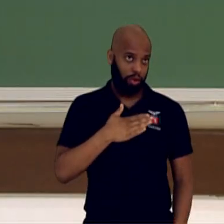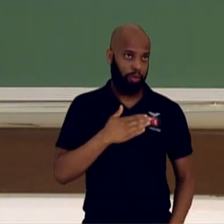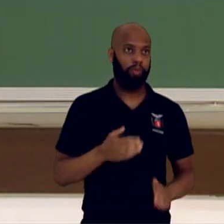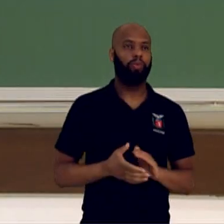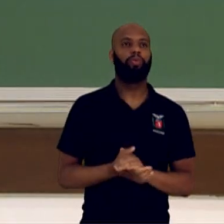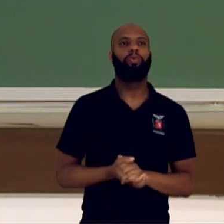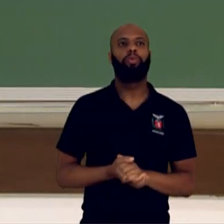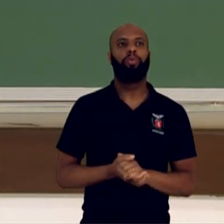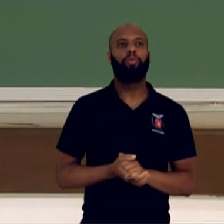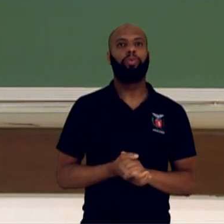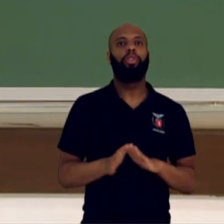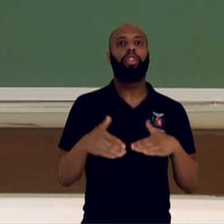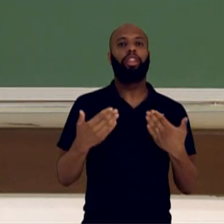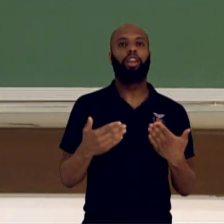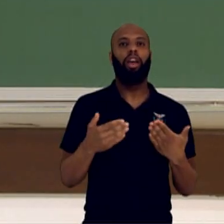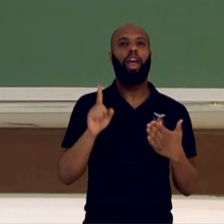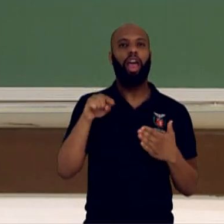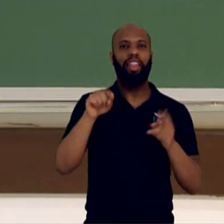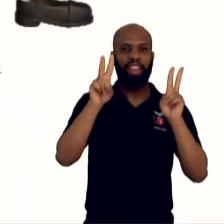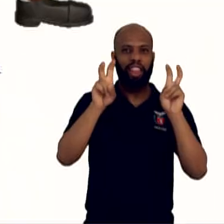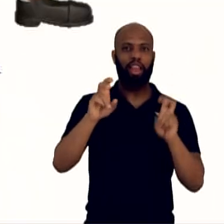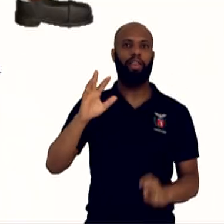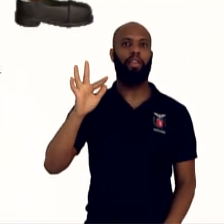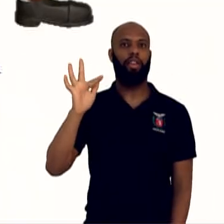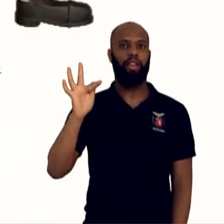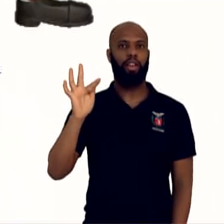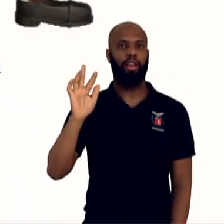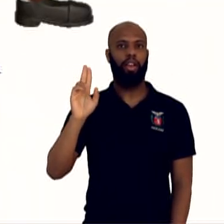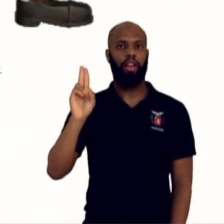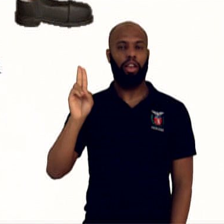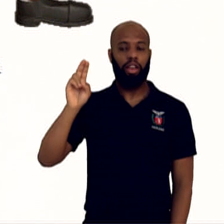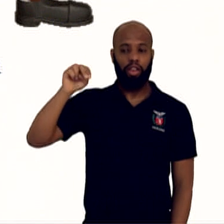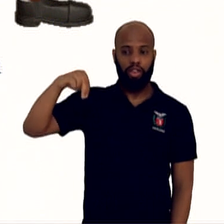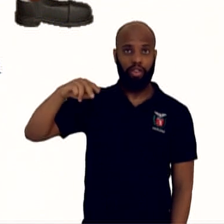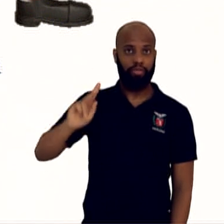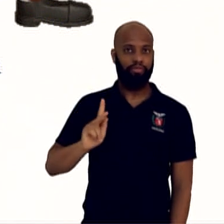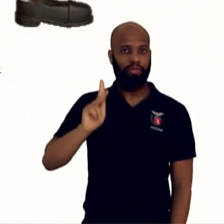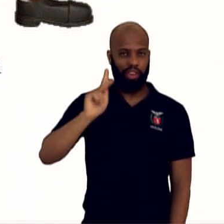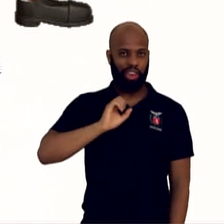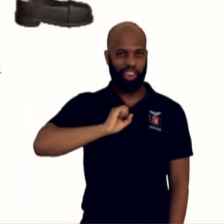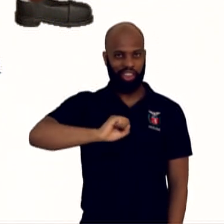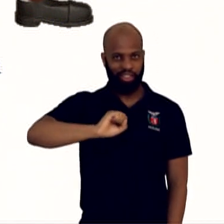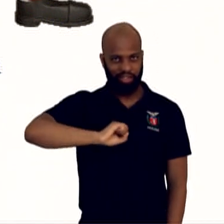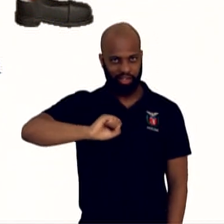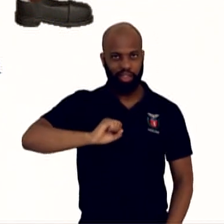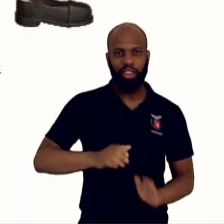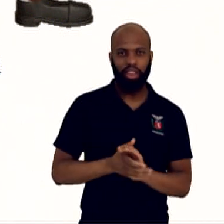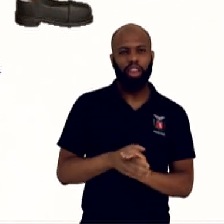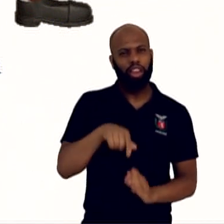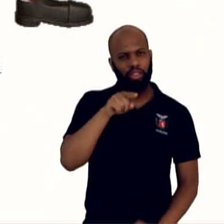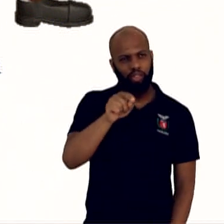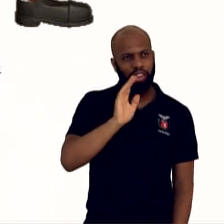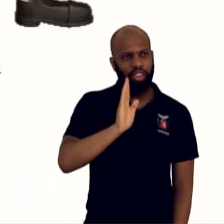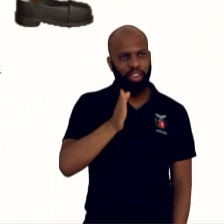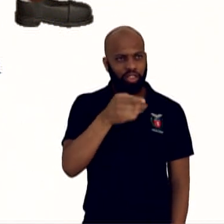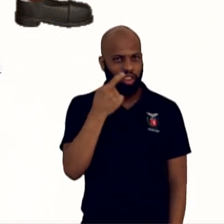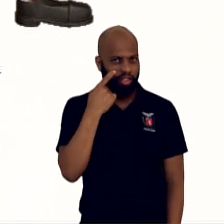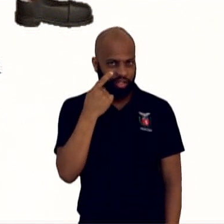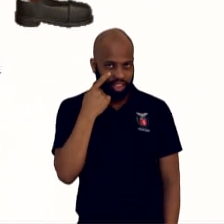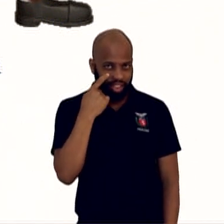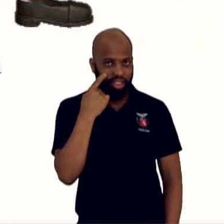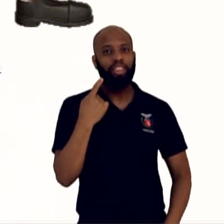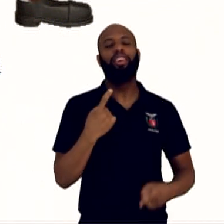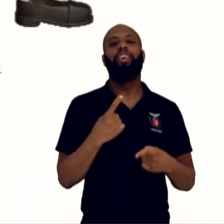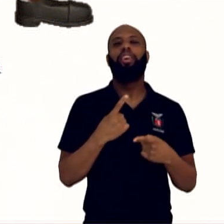Olha só, o funk. Alguém já ouviu falar do funk? Já, né? Tenho certeza. Sabe por quê? Porque